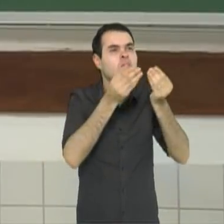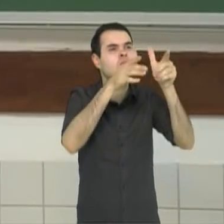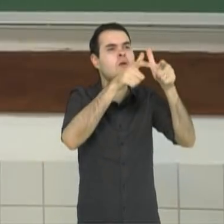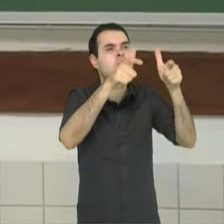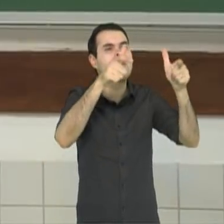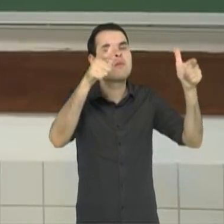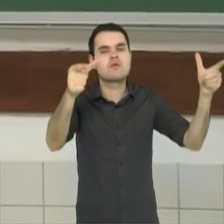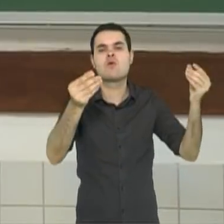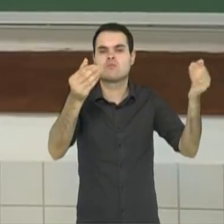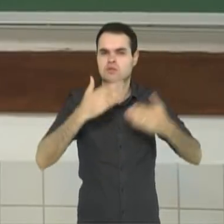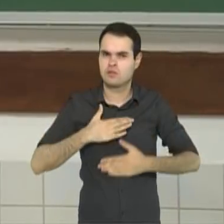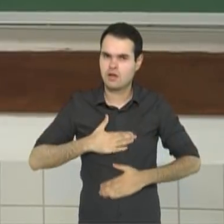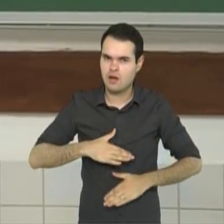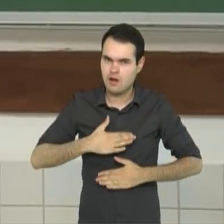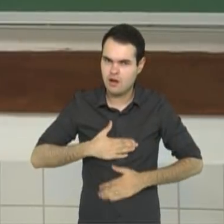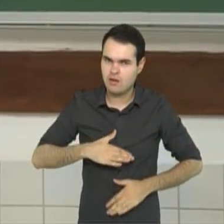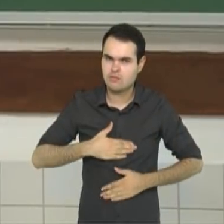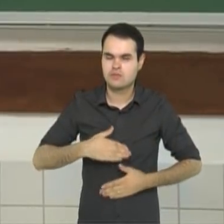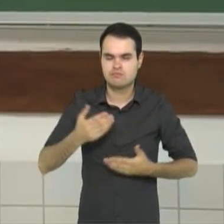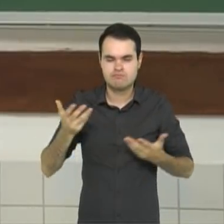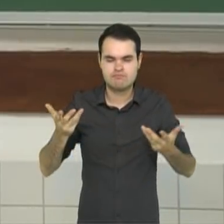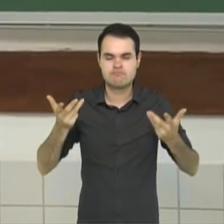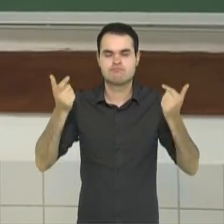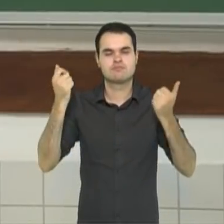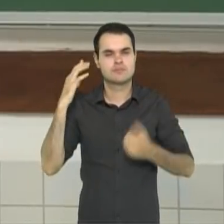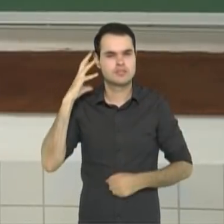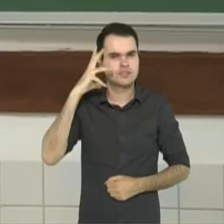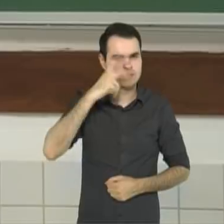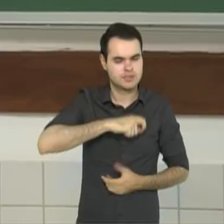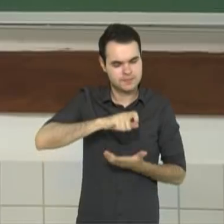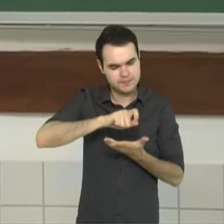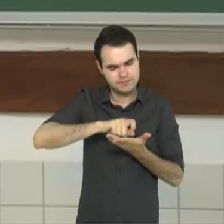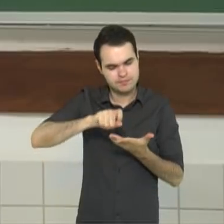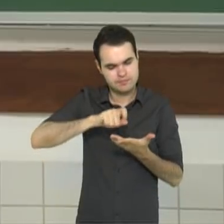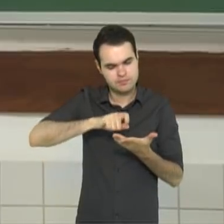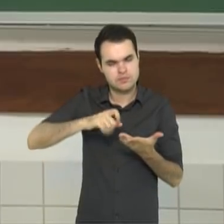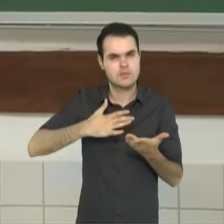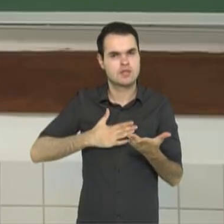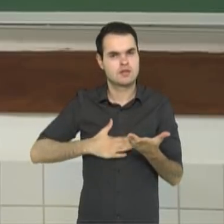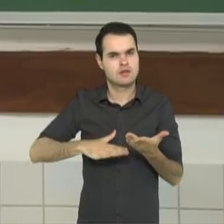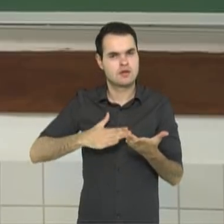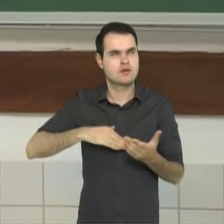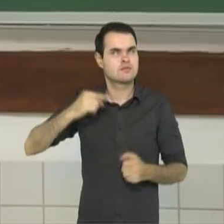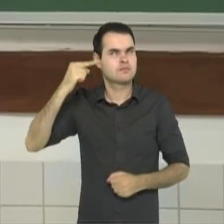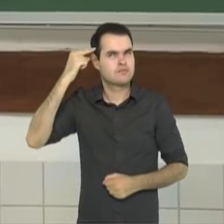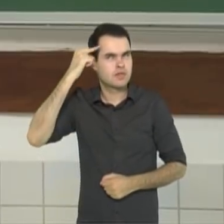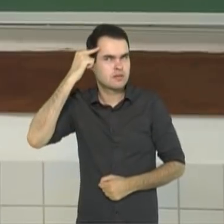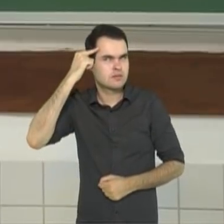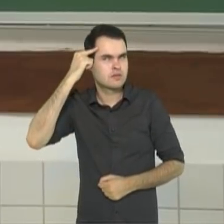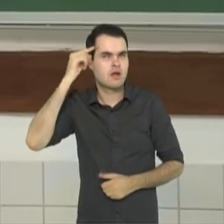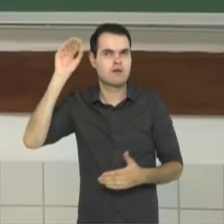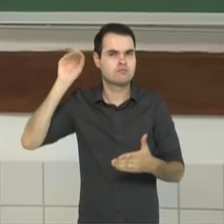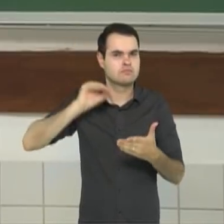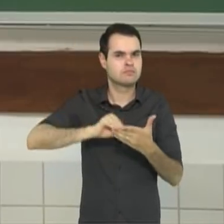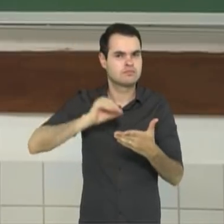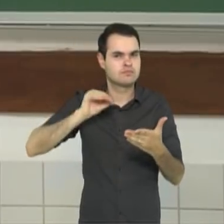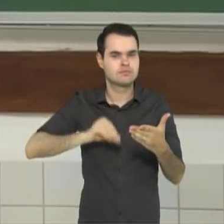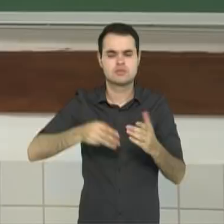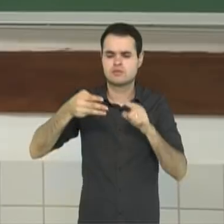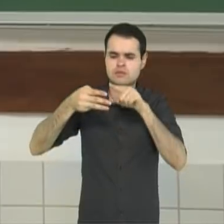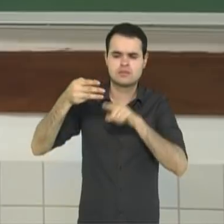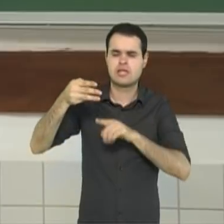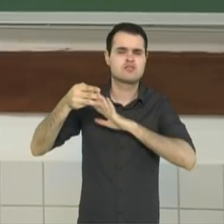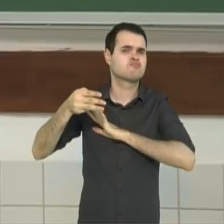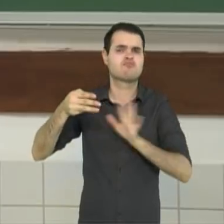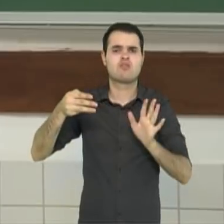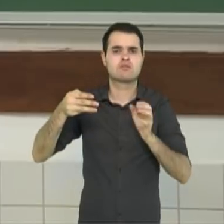calma, capricho. Vamos lá, pega o seu caderninho, escreva com calma, pense. E eu só quero 3